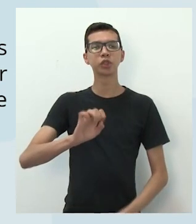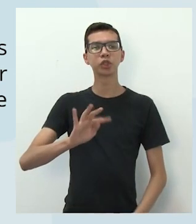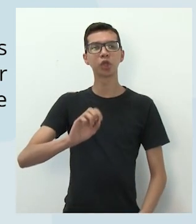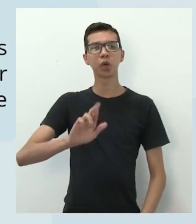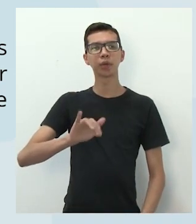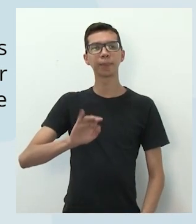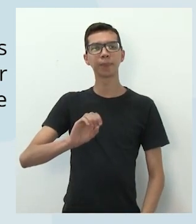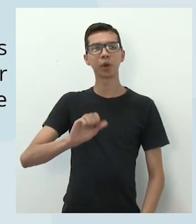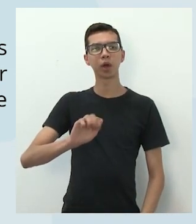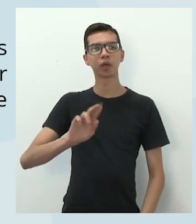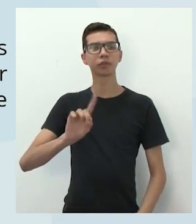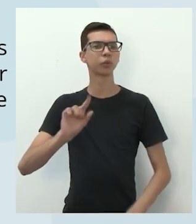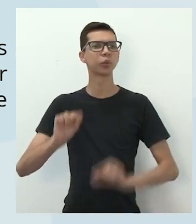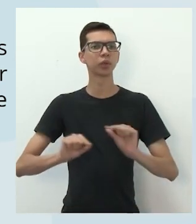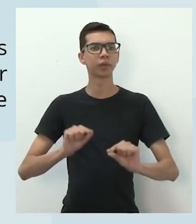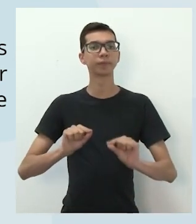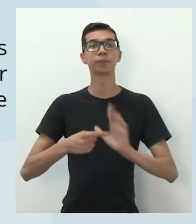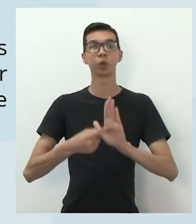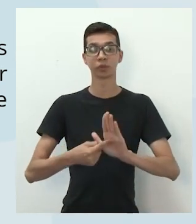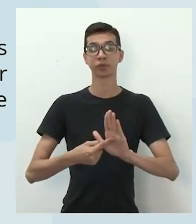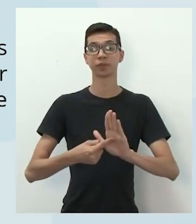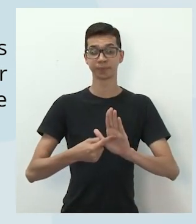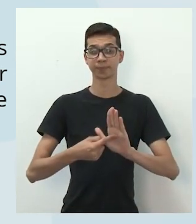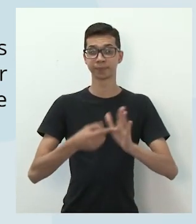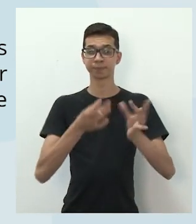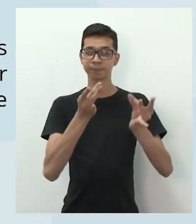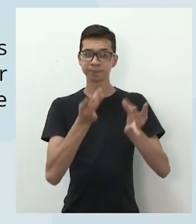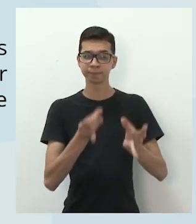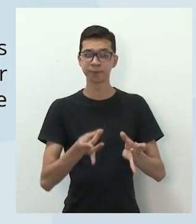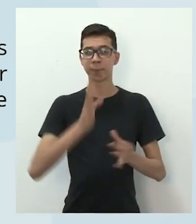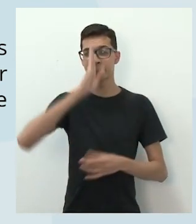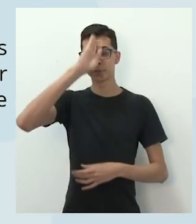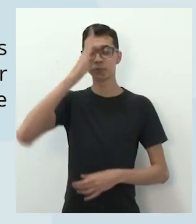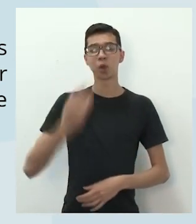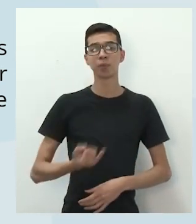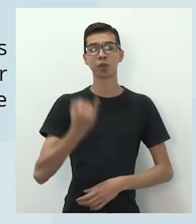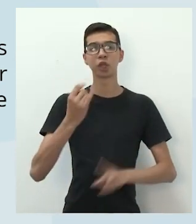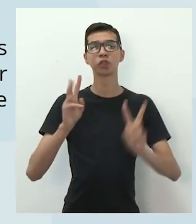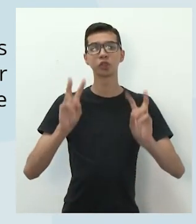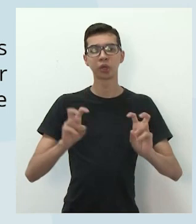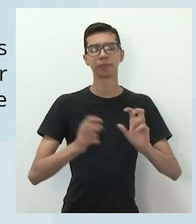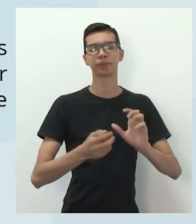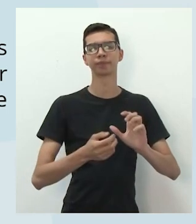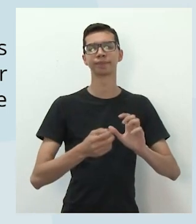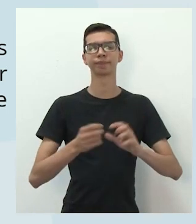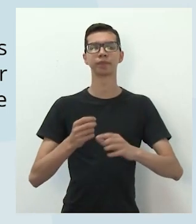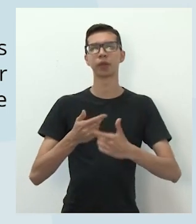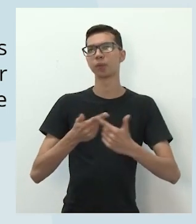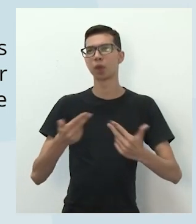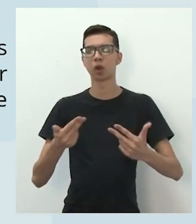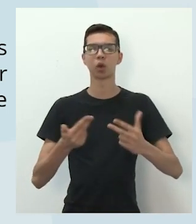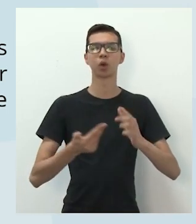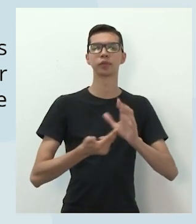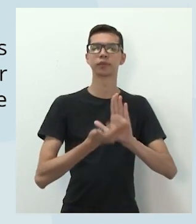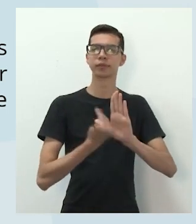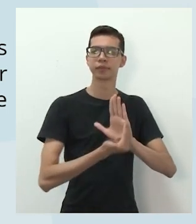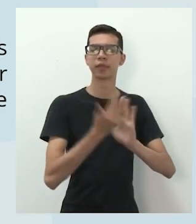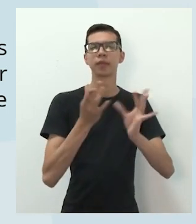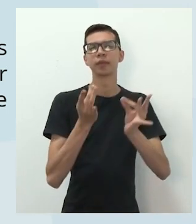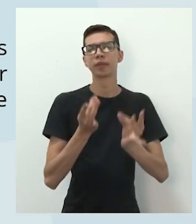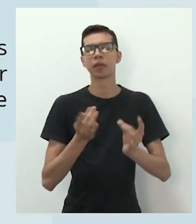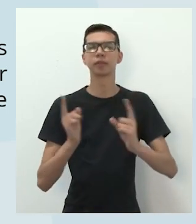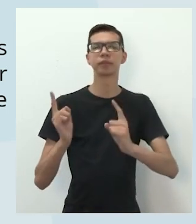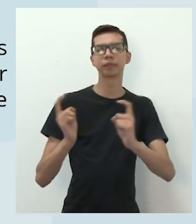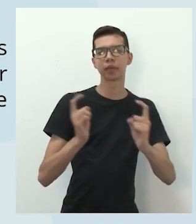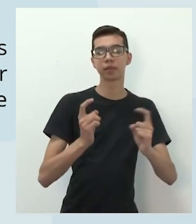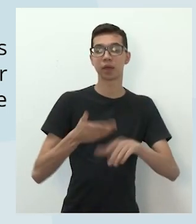partes mais importantes de um projeto de animação, demonstrar e verificar antecipadamente qualquer detalhe que possa dificultar sua